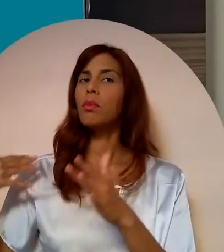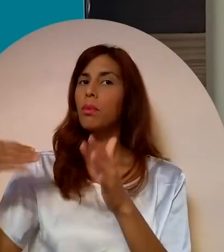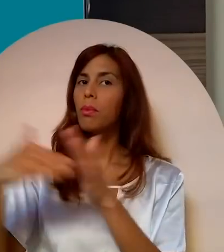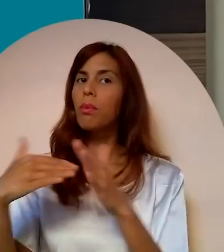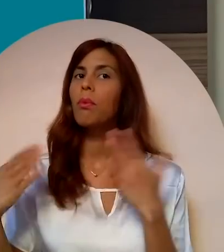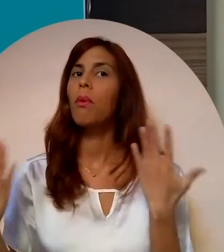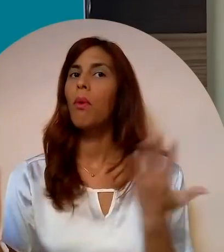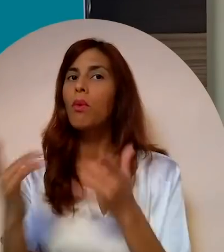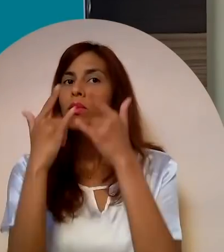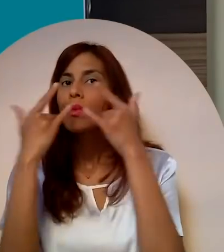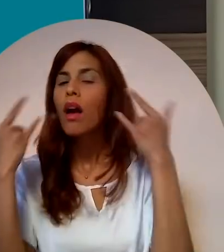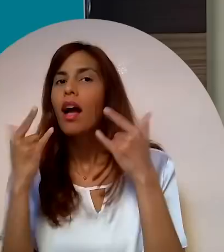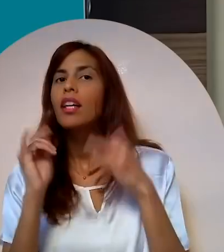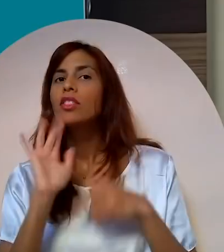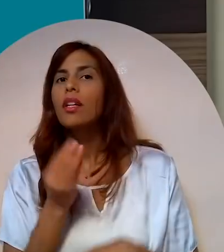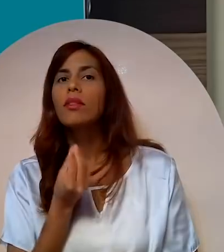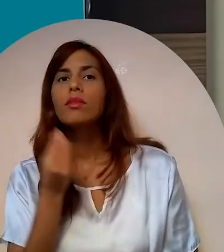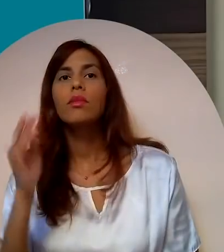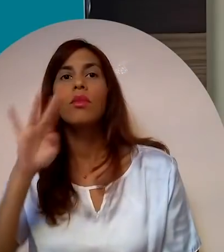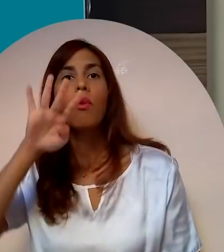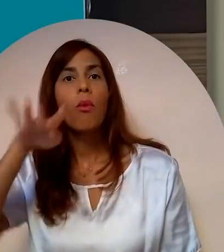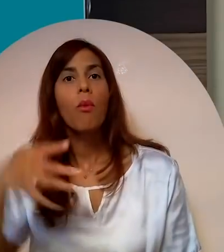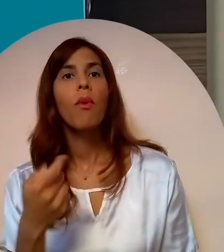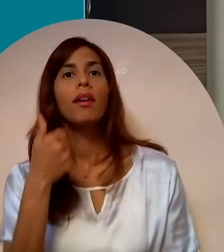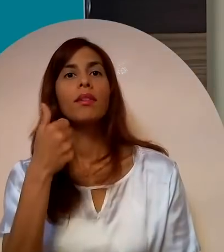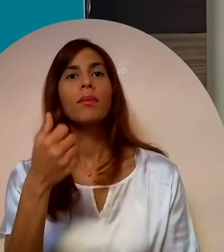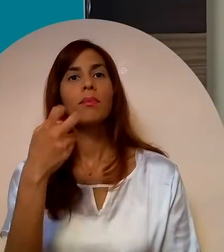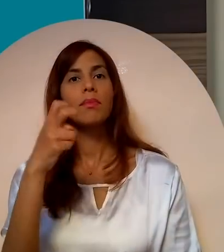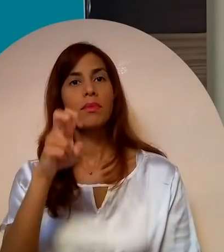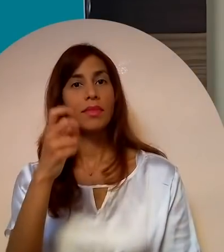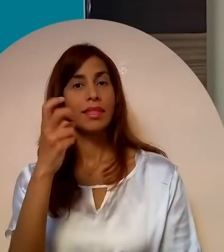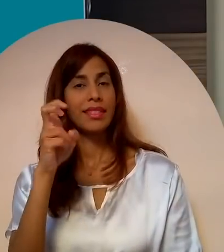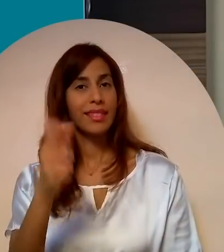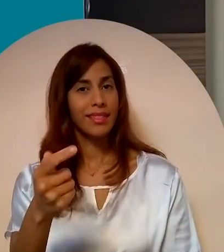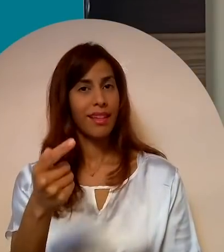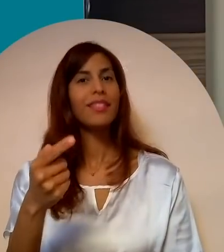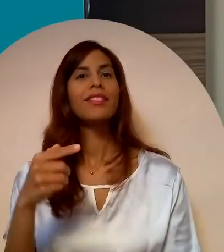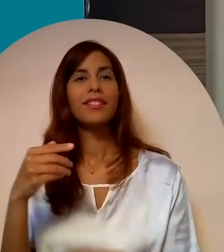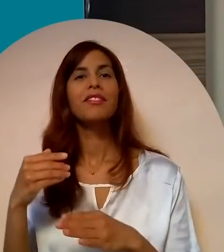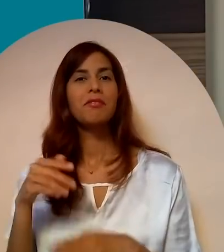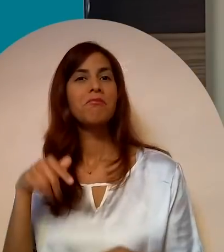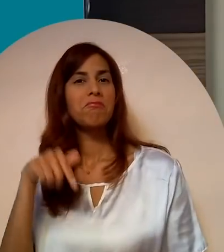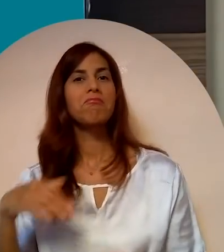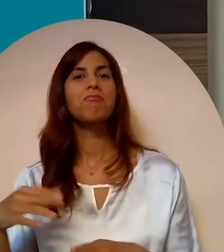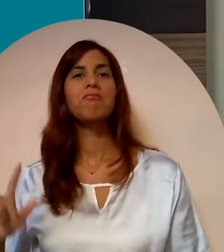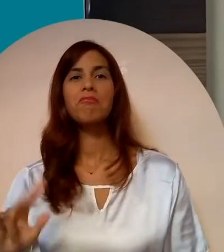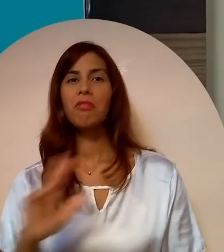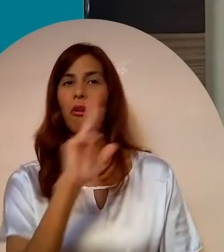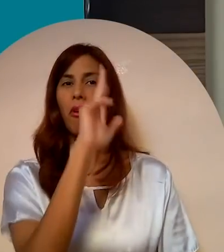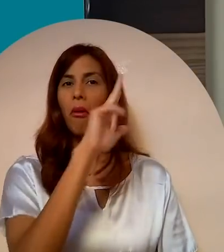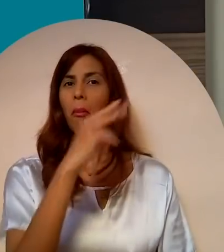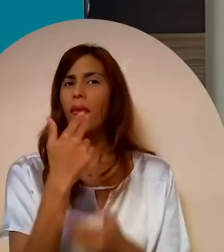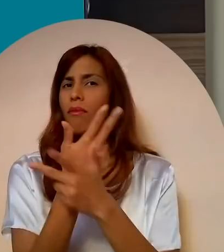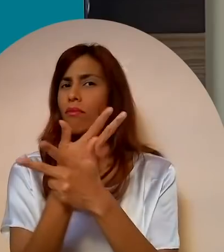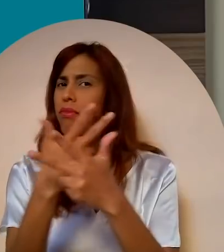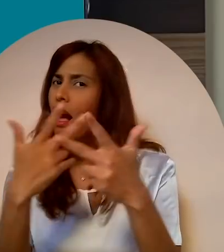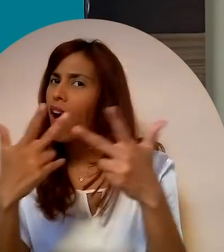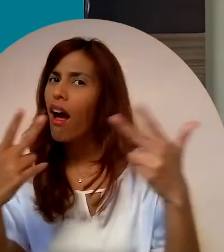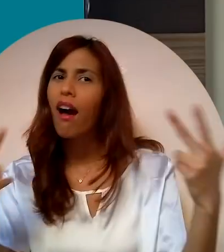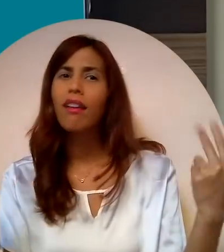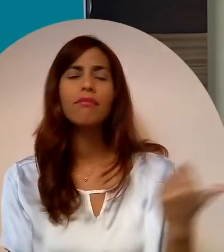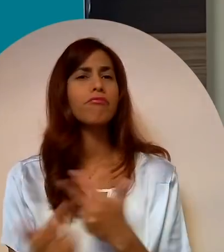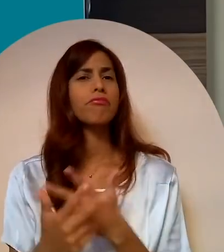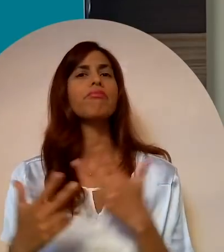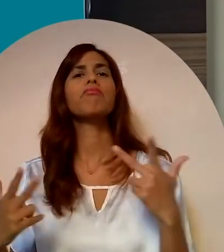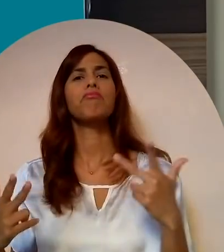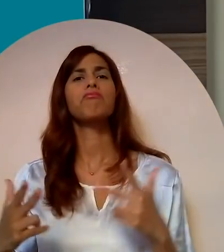momento, já foram distribuídas 4.157 unidades entre as comunidades do Complexo do Lins, Morro do Borel,